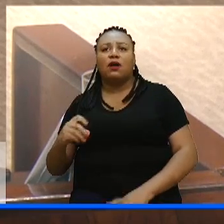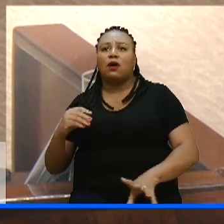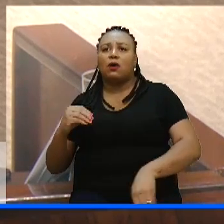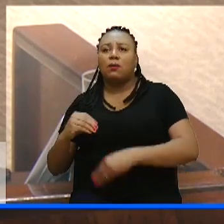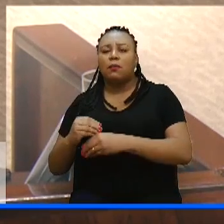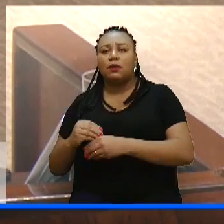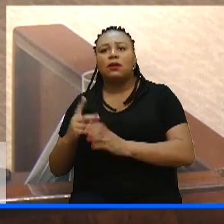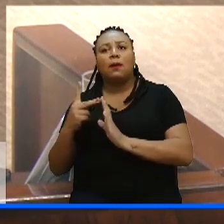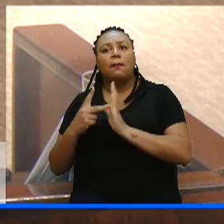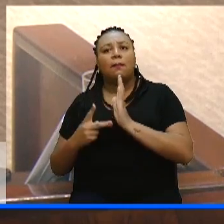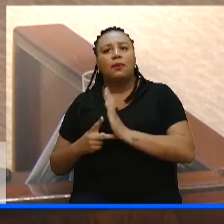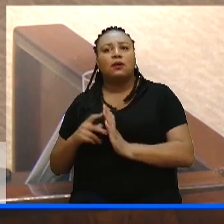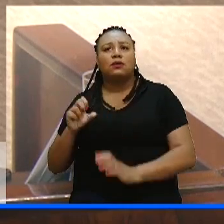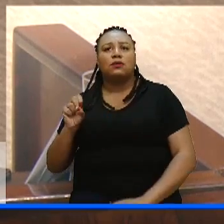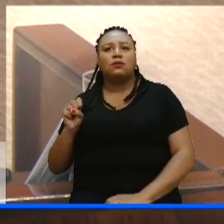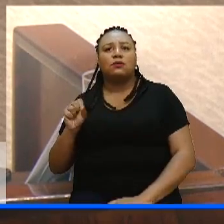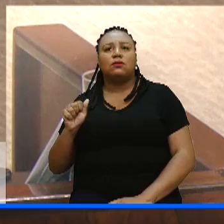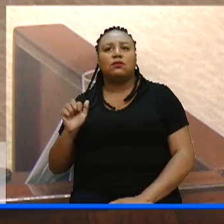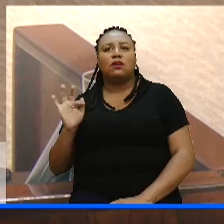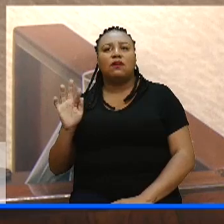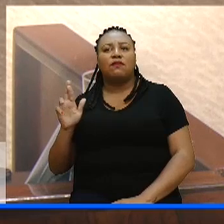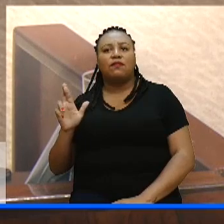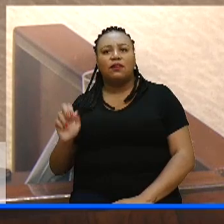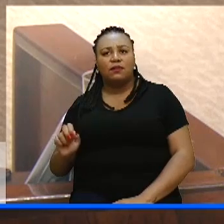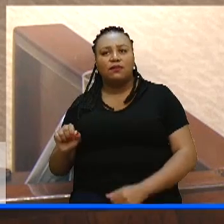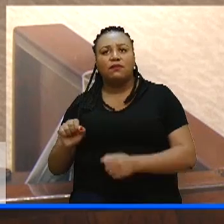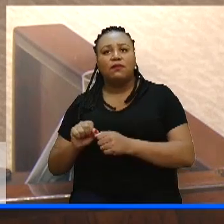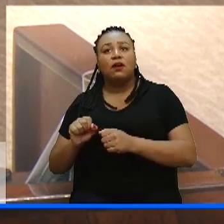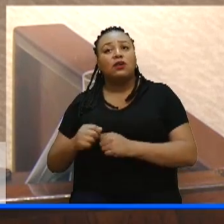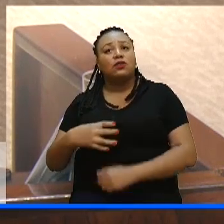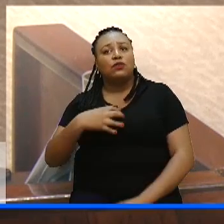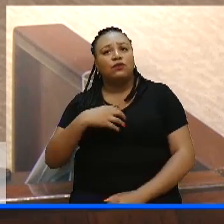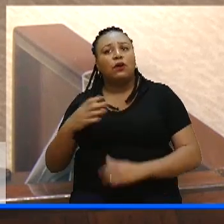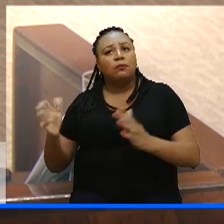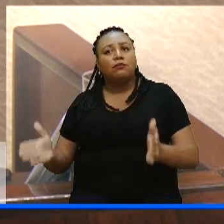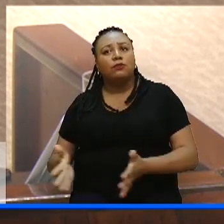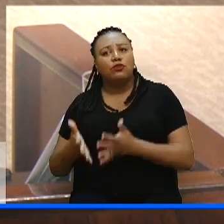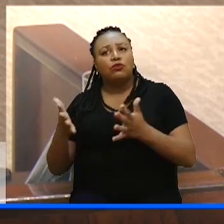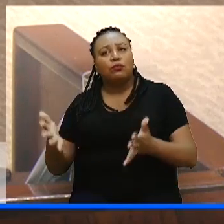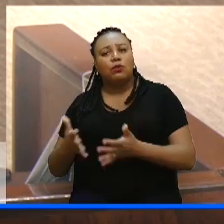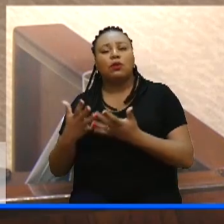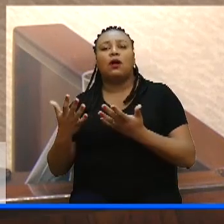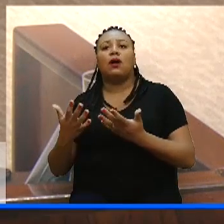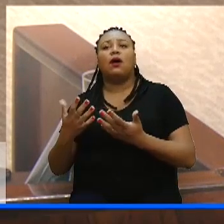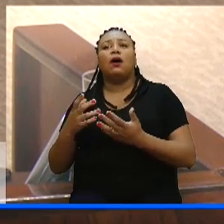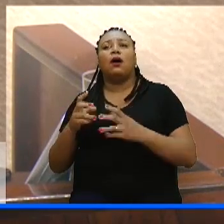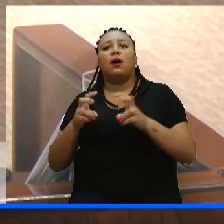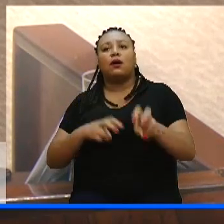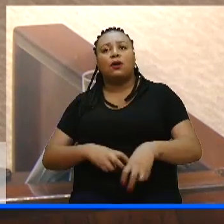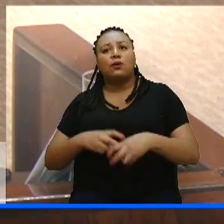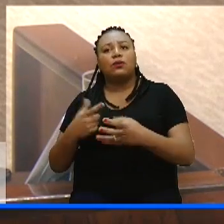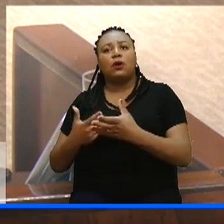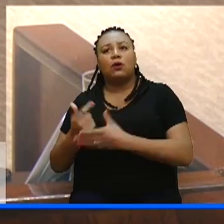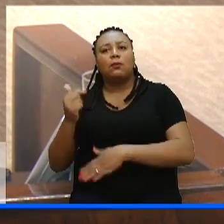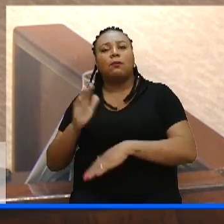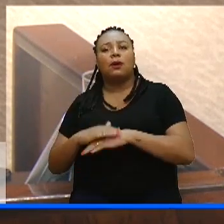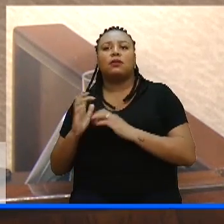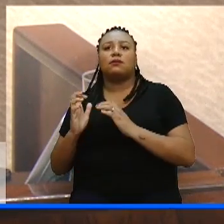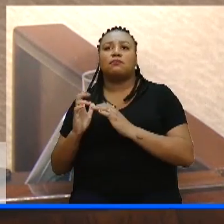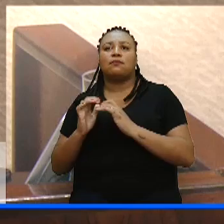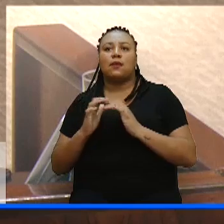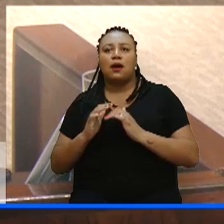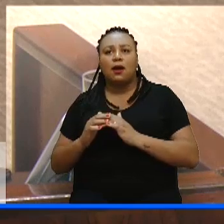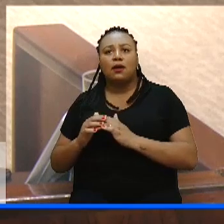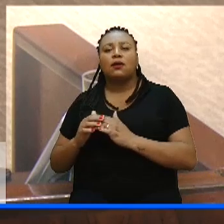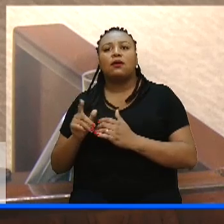safra do governo do rio o governo federal faz de forma a estimular a que a agricultura comprar mais máquinas e equipamentos